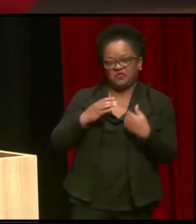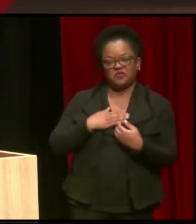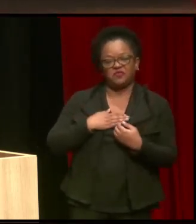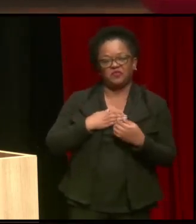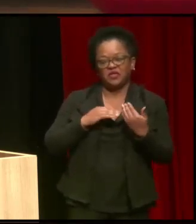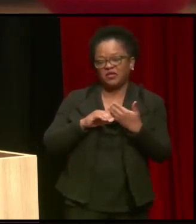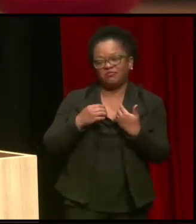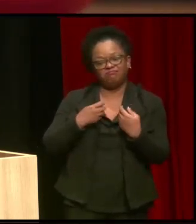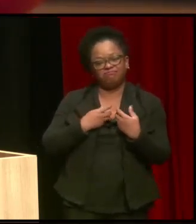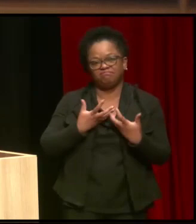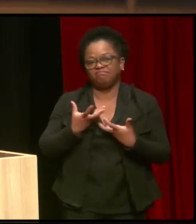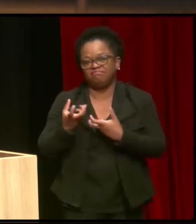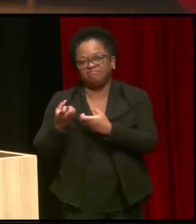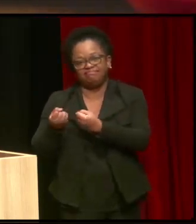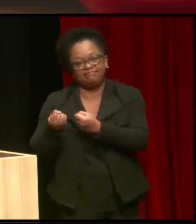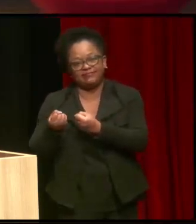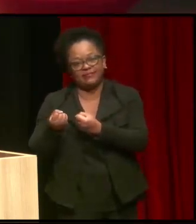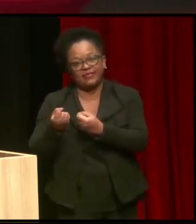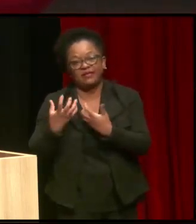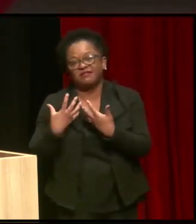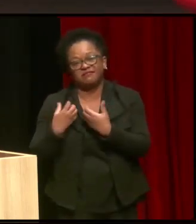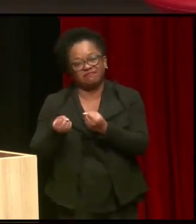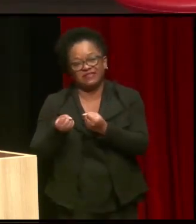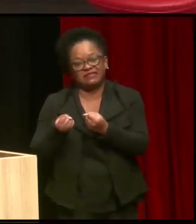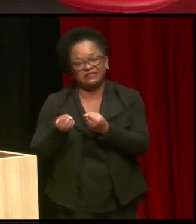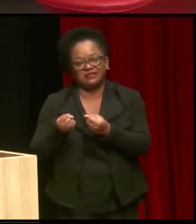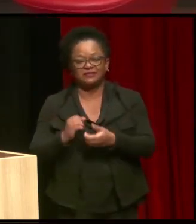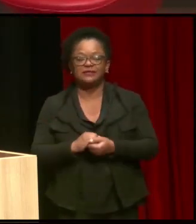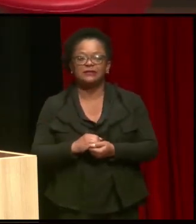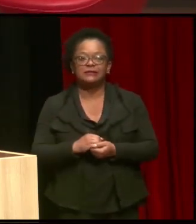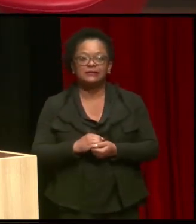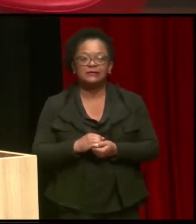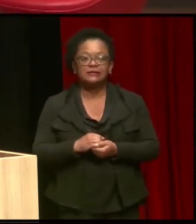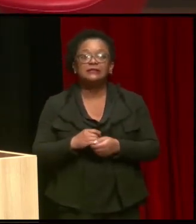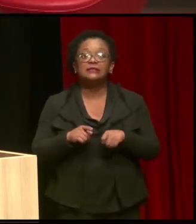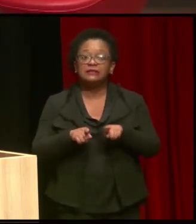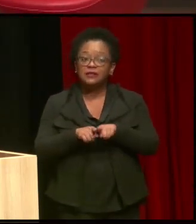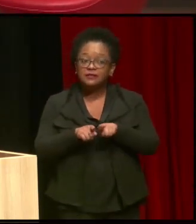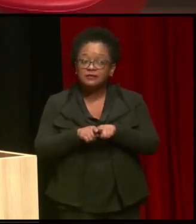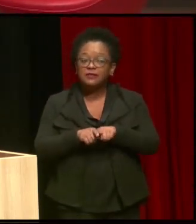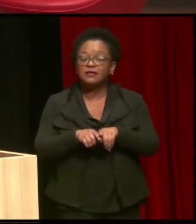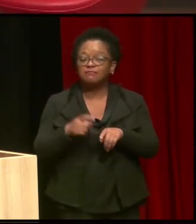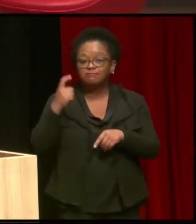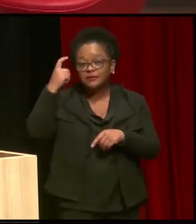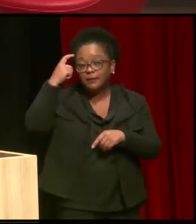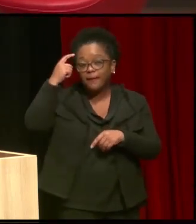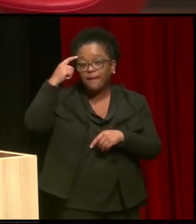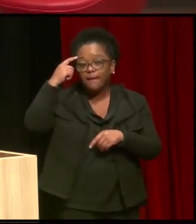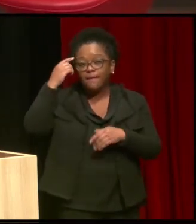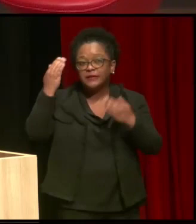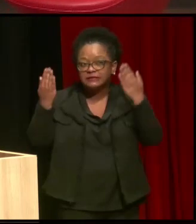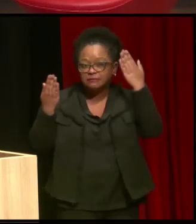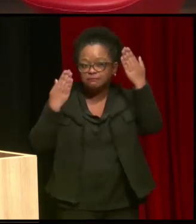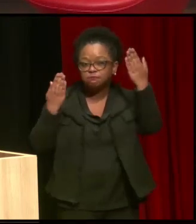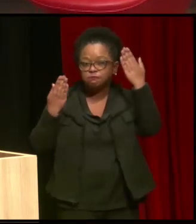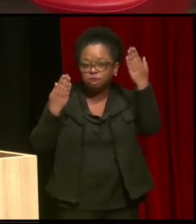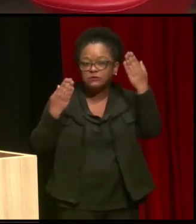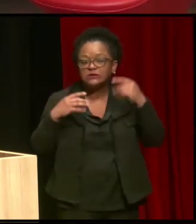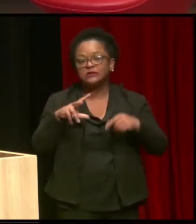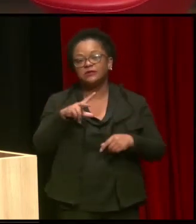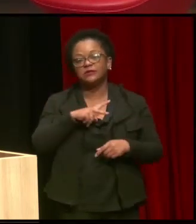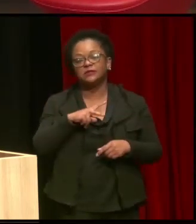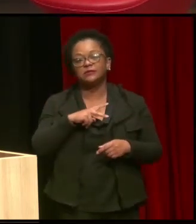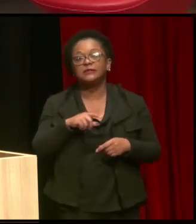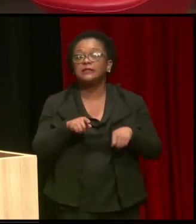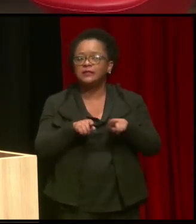serei bem-vindo naquela igreja. Só entendendo o aspecto psicológico que está na cabeça da pessoa. Agora você pensa com as pessoas deficientes, a